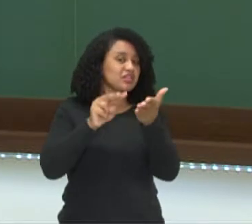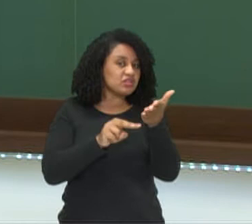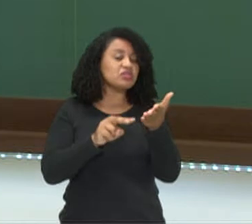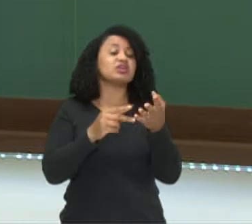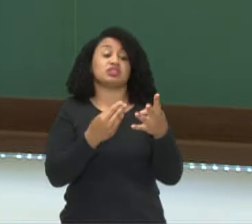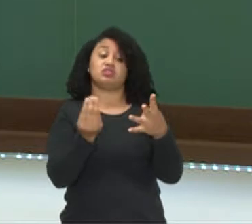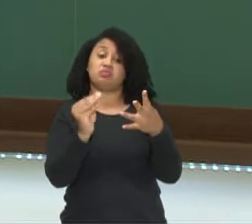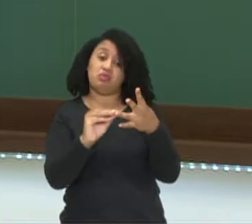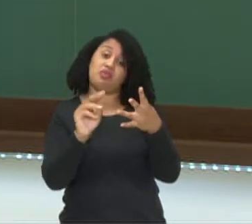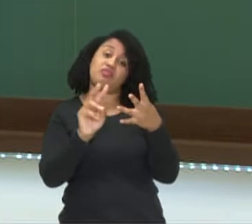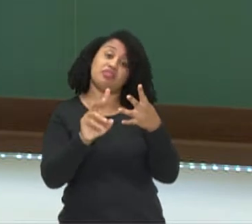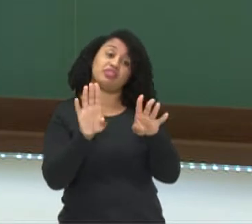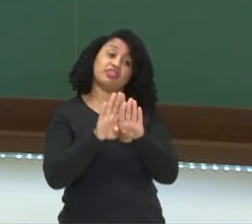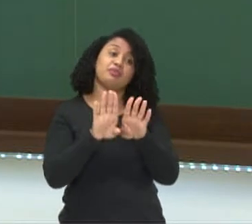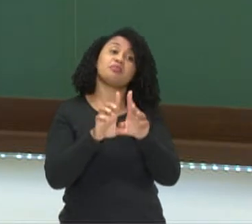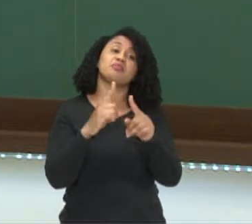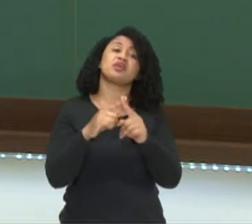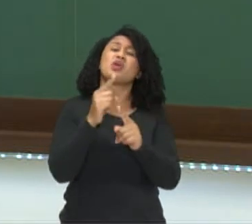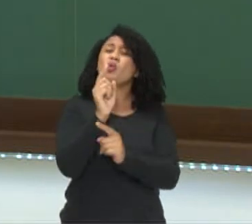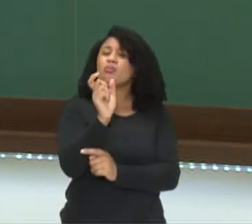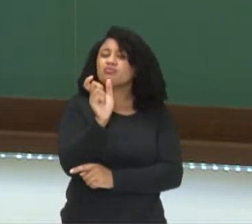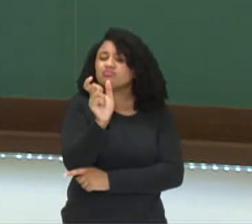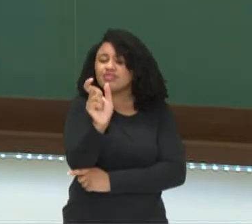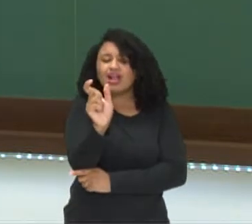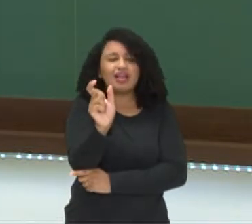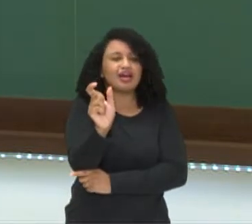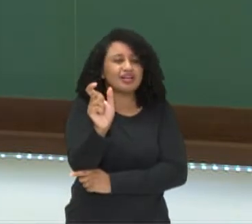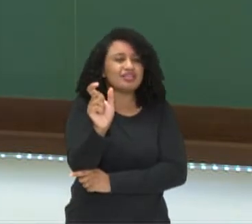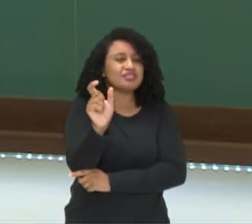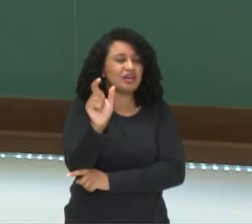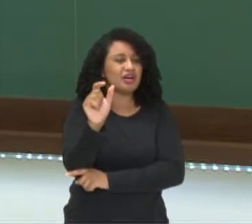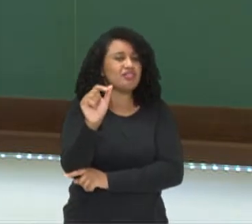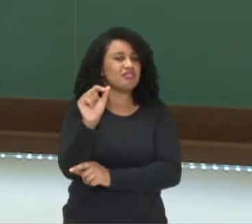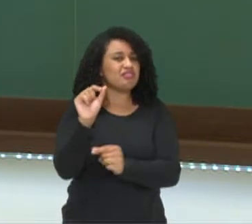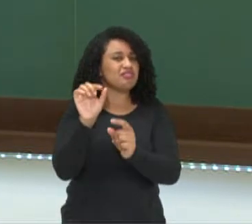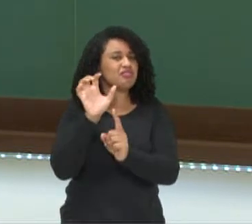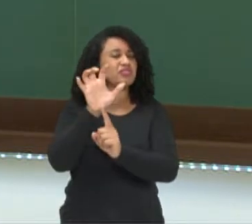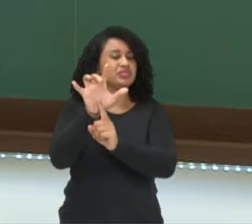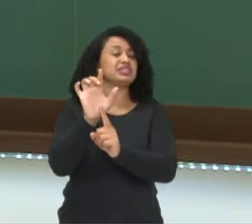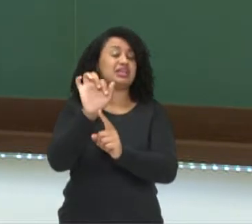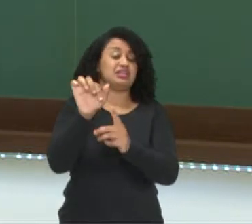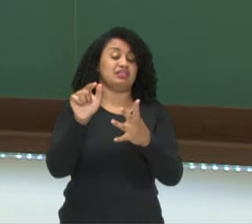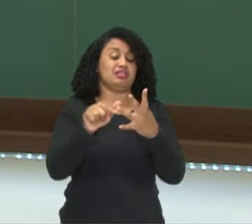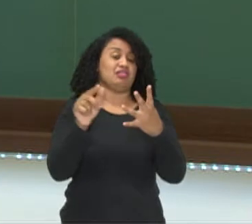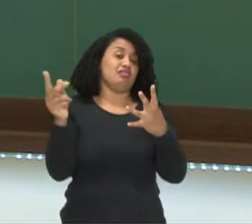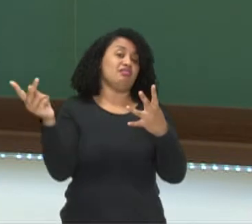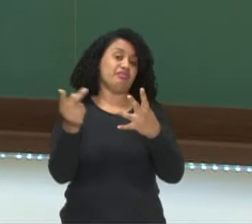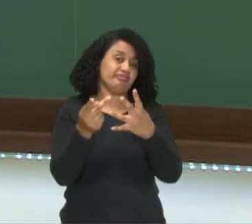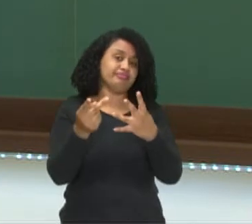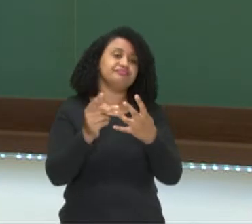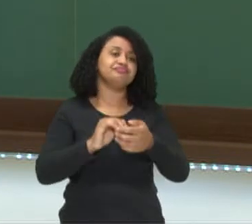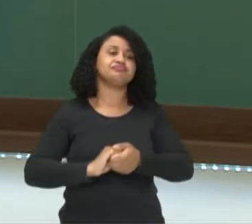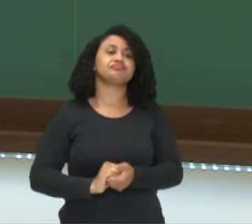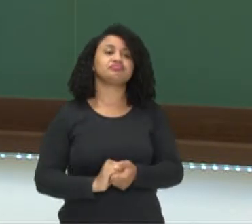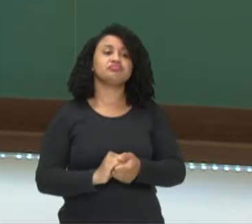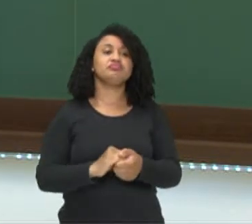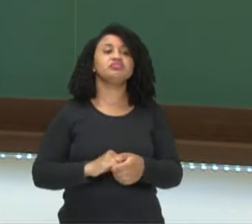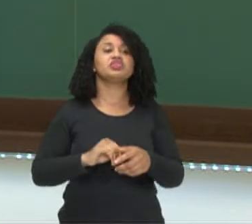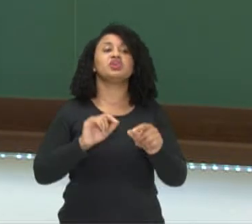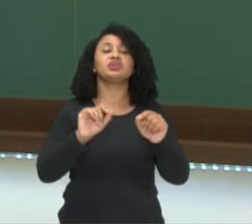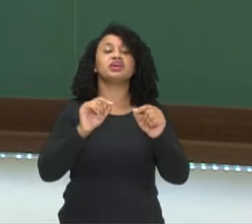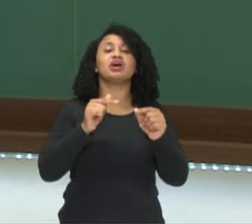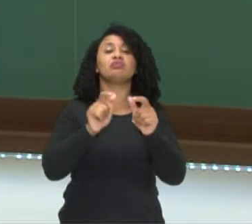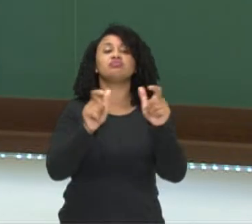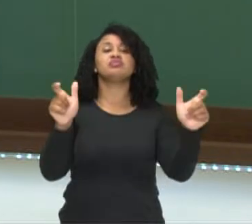marcar verdadeiro, porque apenas uma pequena palavra determina que essa afirmação é falsa. Olha aqui, ó.